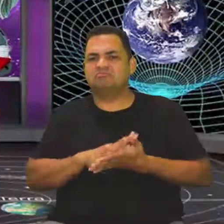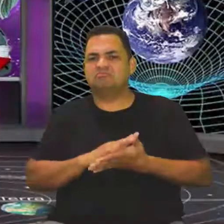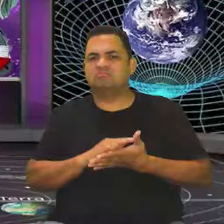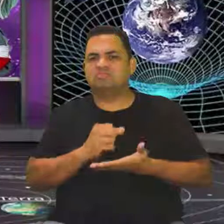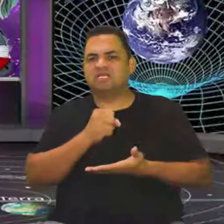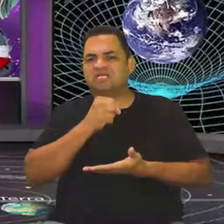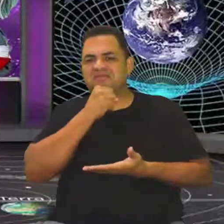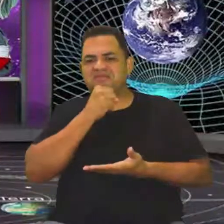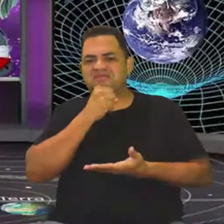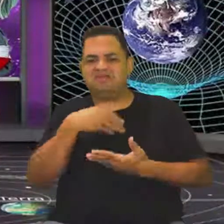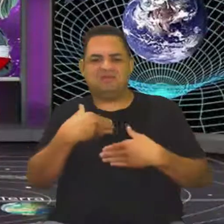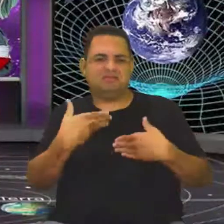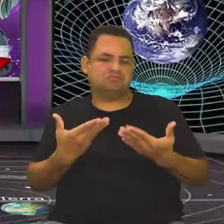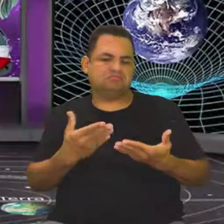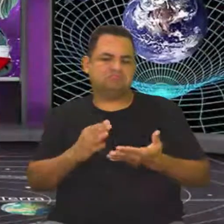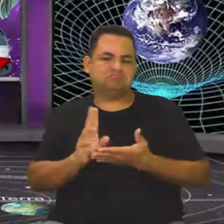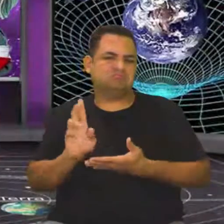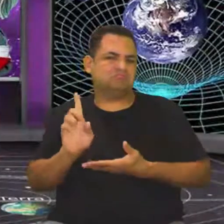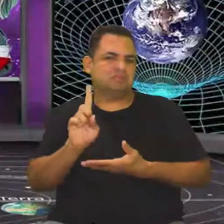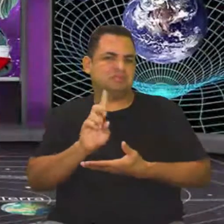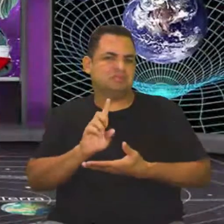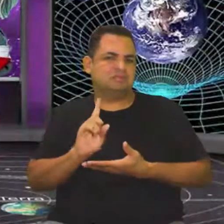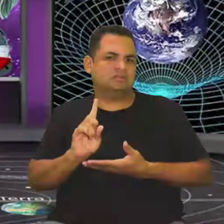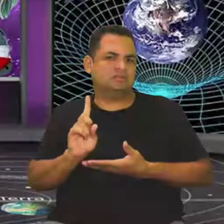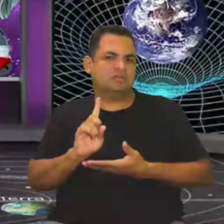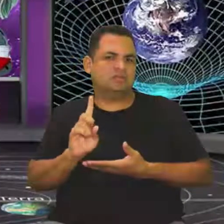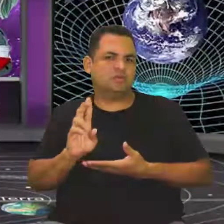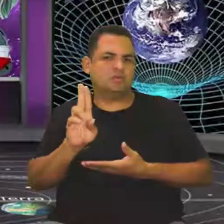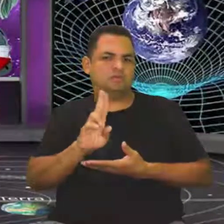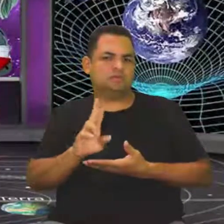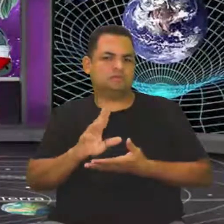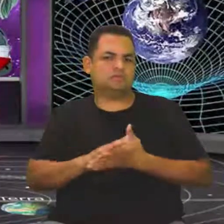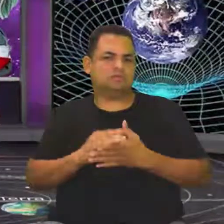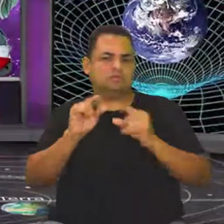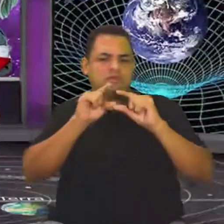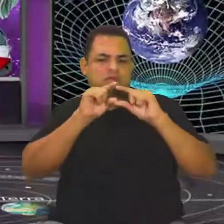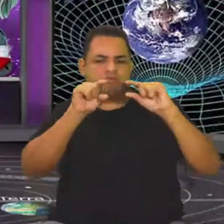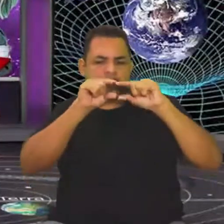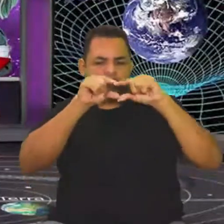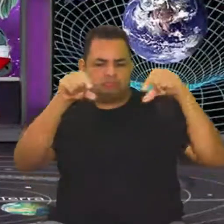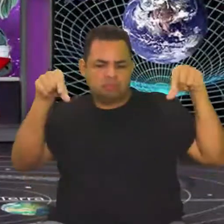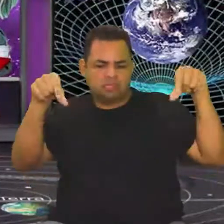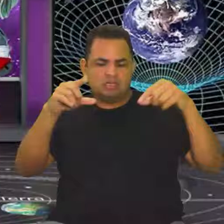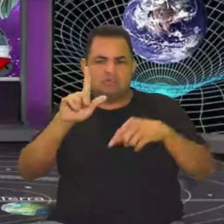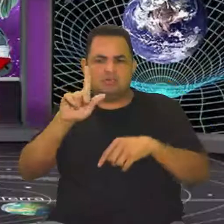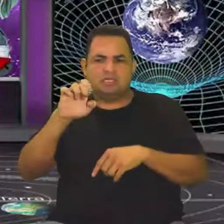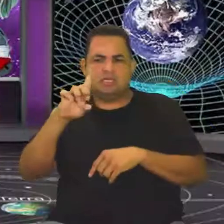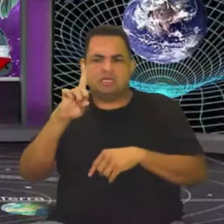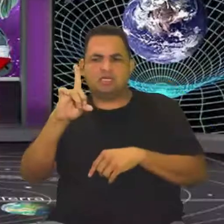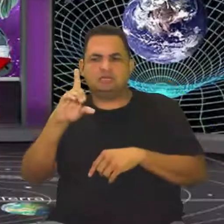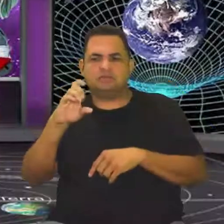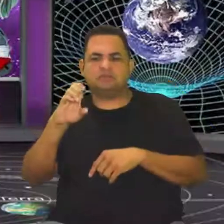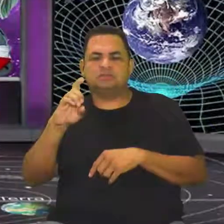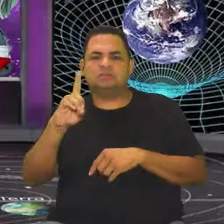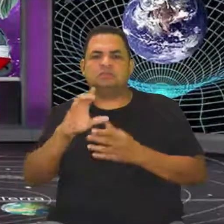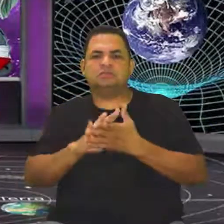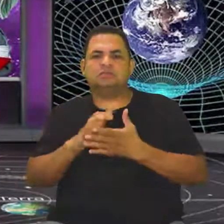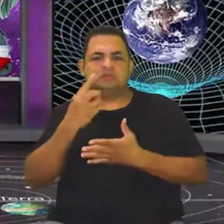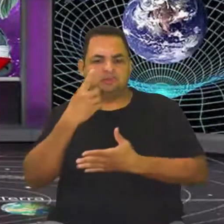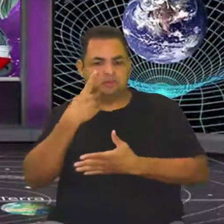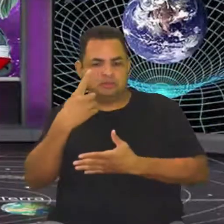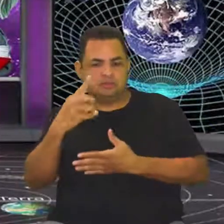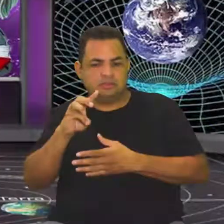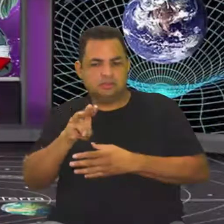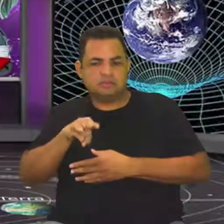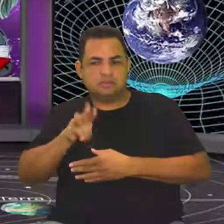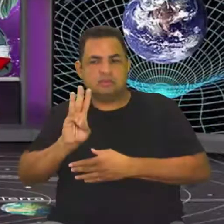incandescente, ela aí a gente não utiliza mais. Mas se você pega uma lâmpada fluorescente ou uma lâmpada de LED, você vai ver um